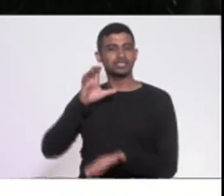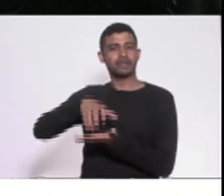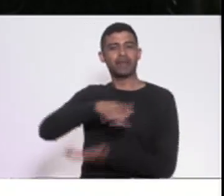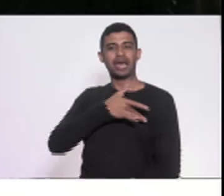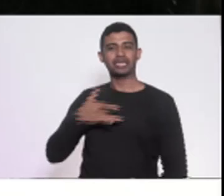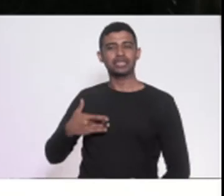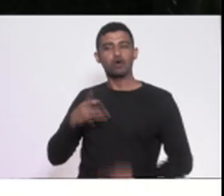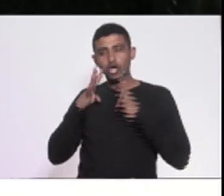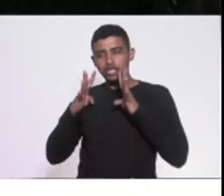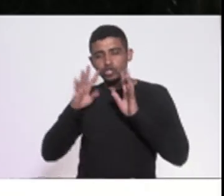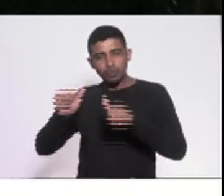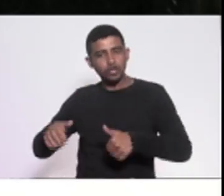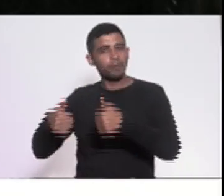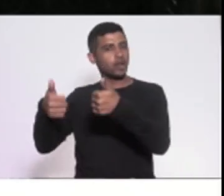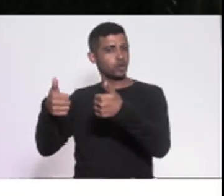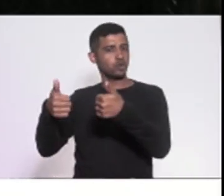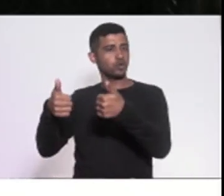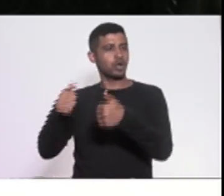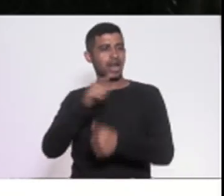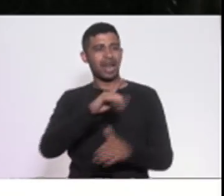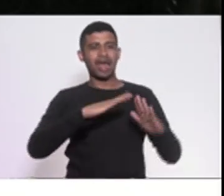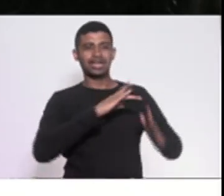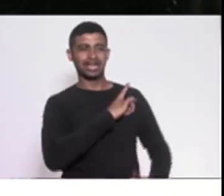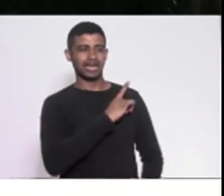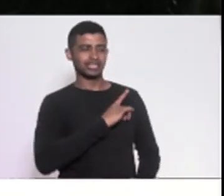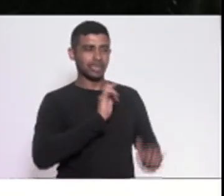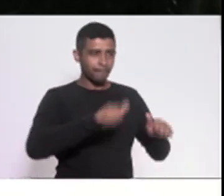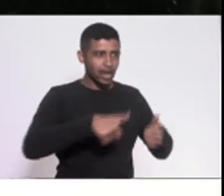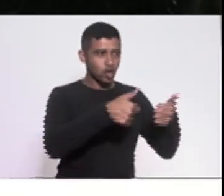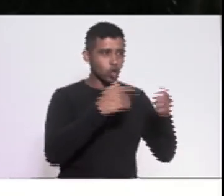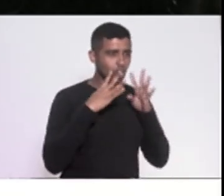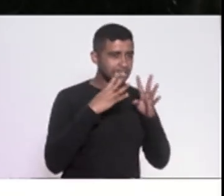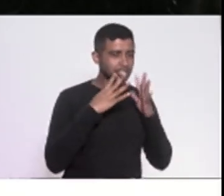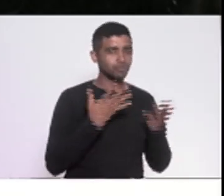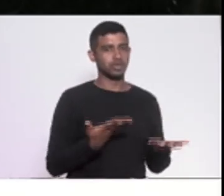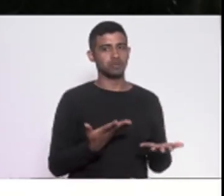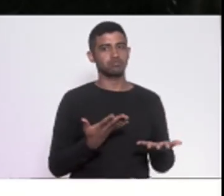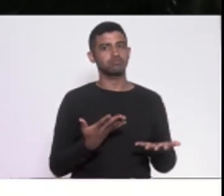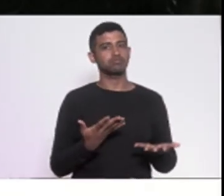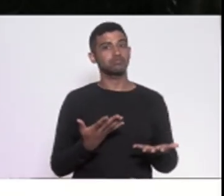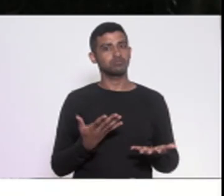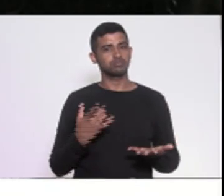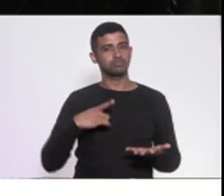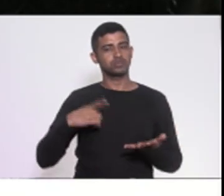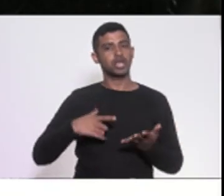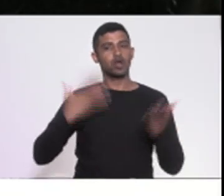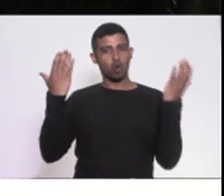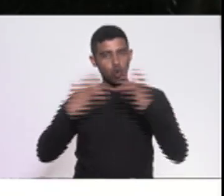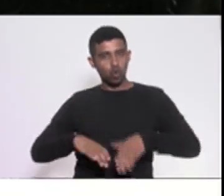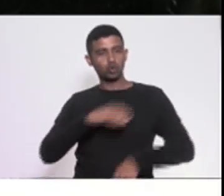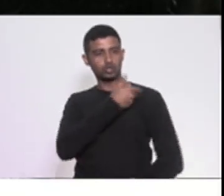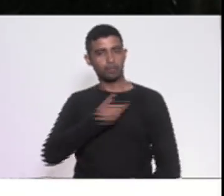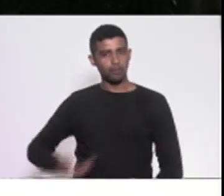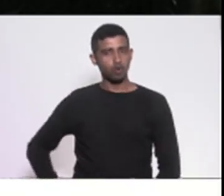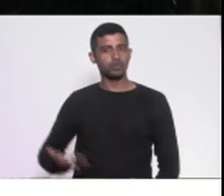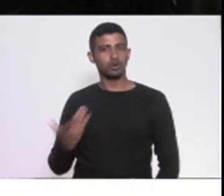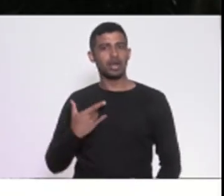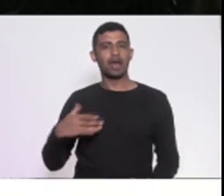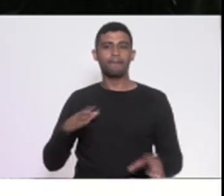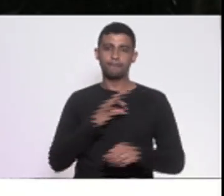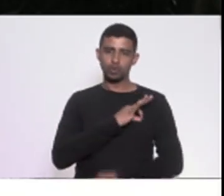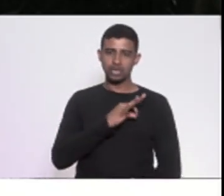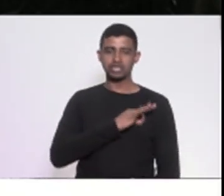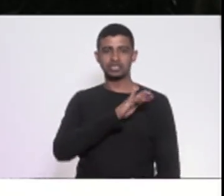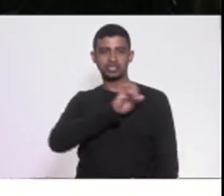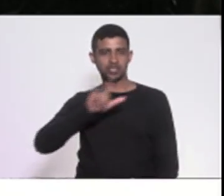saúde? Melhorou o atendimento nas delegacias? A qualificação, nós vamos ter aí concursos públicos para a Polícia Civil. A questão